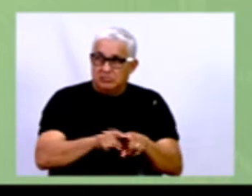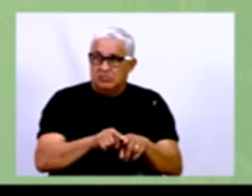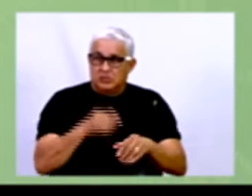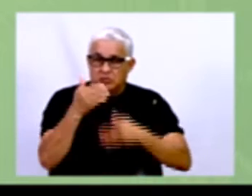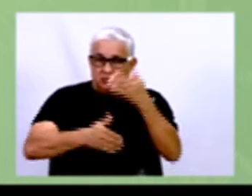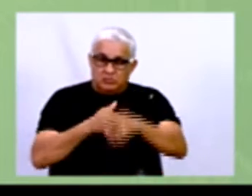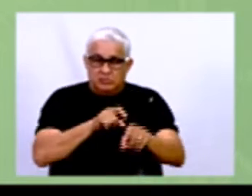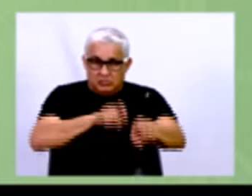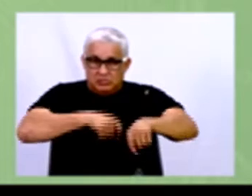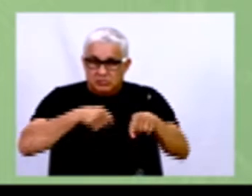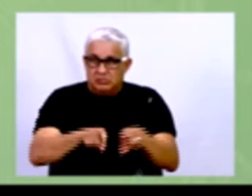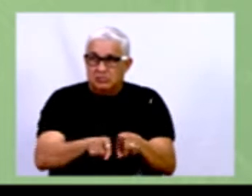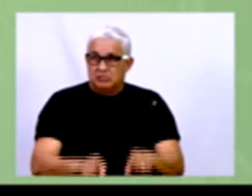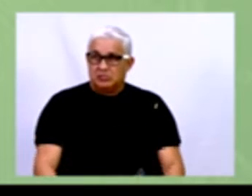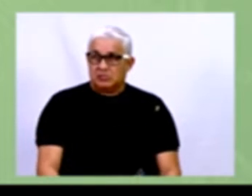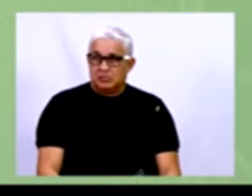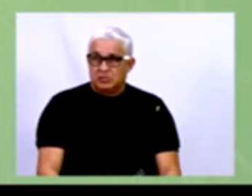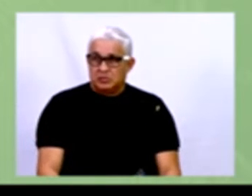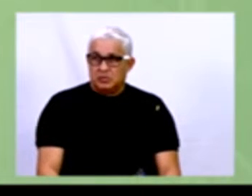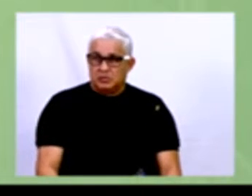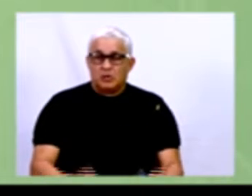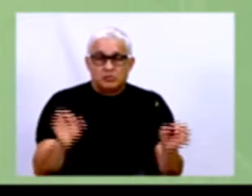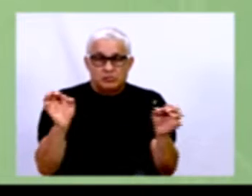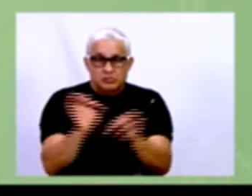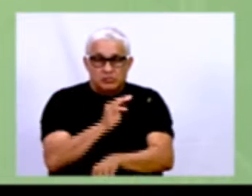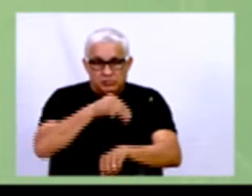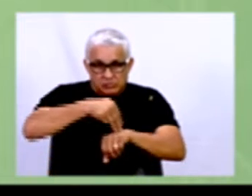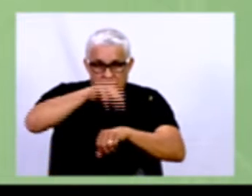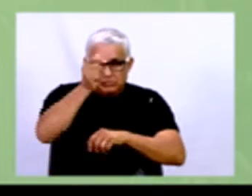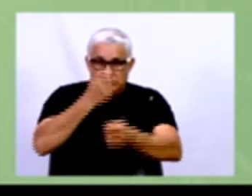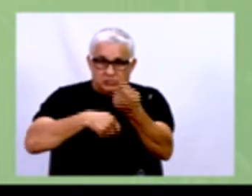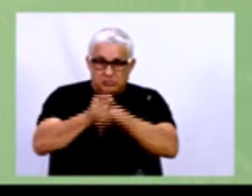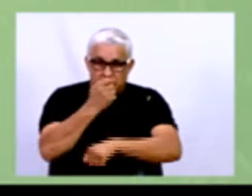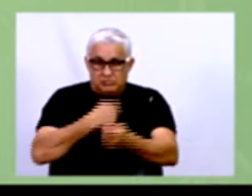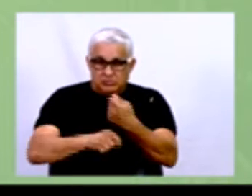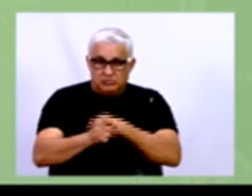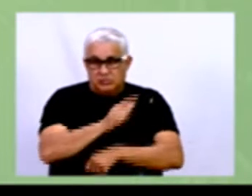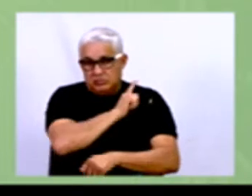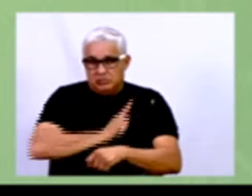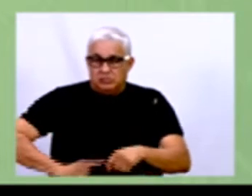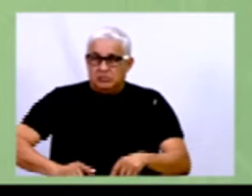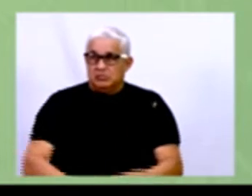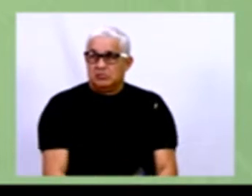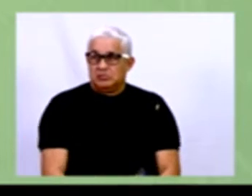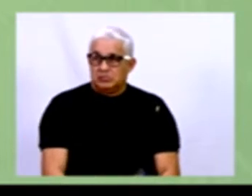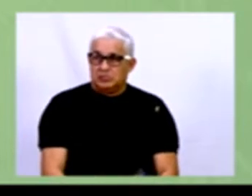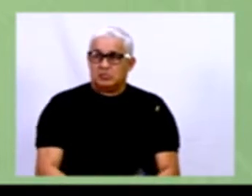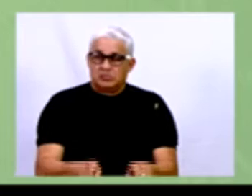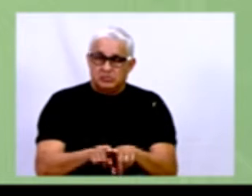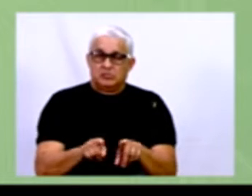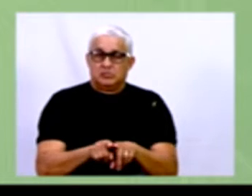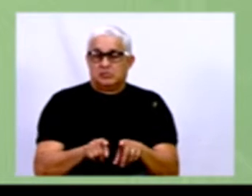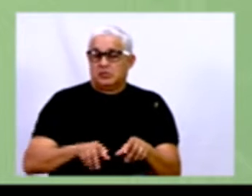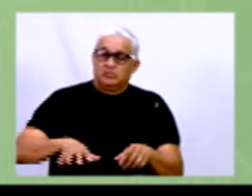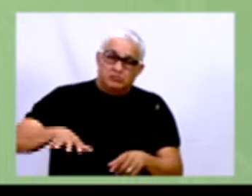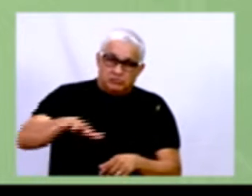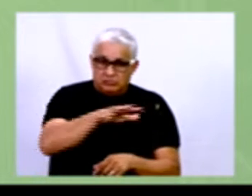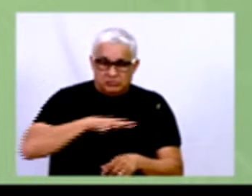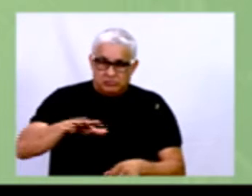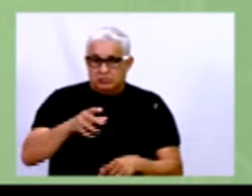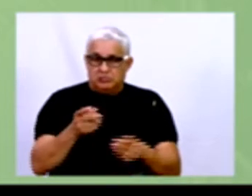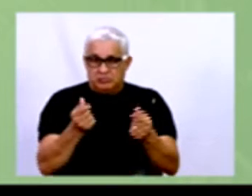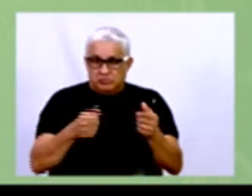Desenvolvimento e Agricultura e estou concluindo um mestrado em Administração Pública. Atuo na área de Economia do IFRO, como já